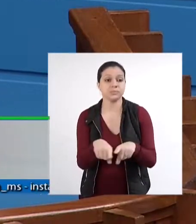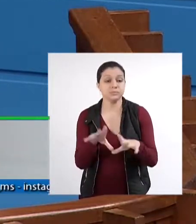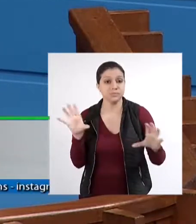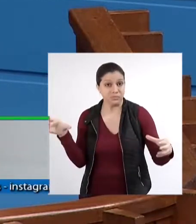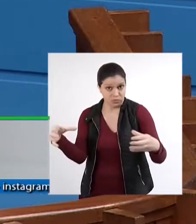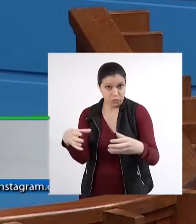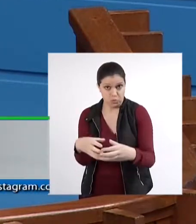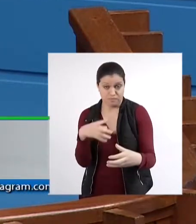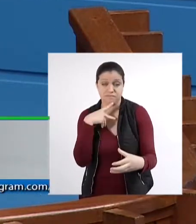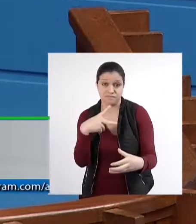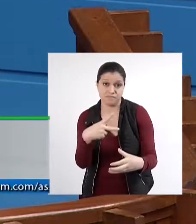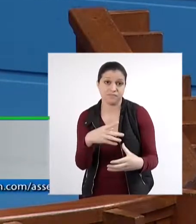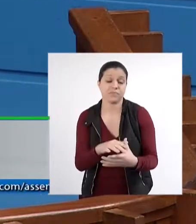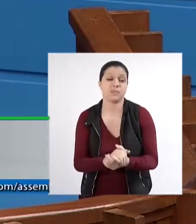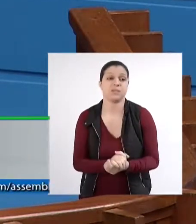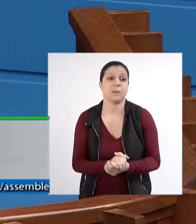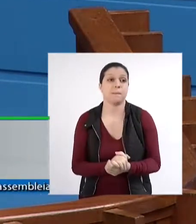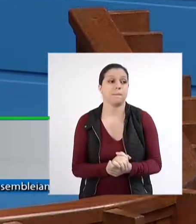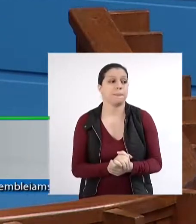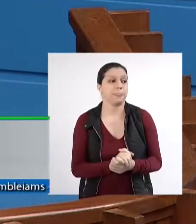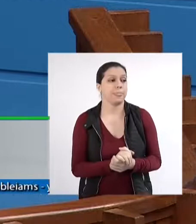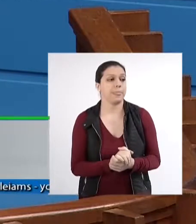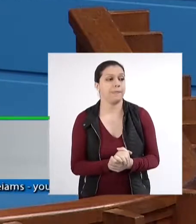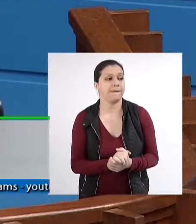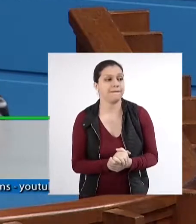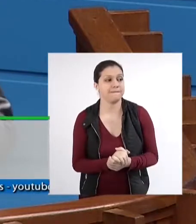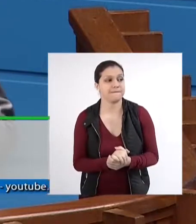bancada, que hoje são impositivas,